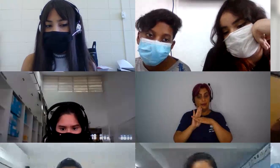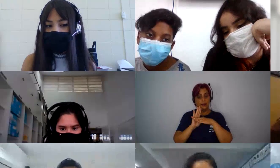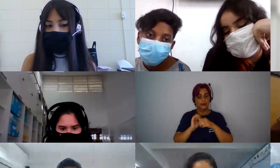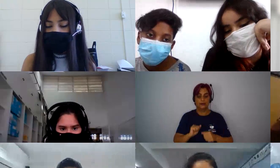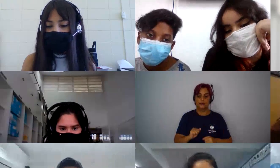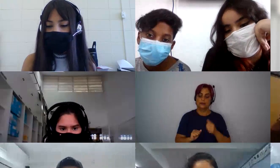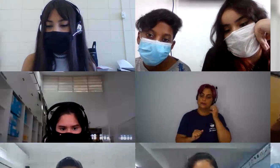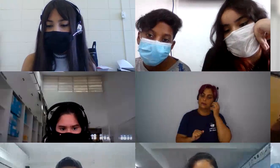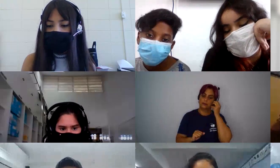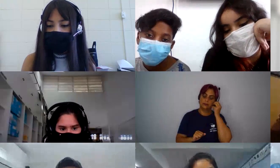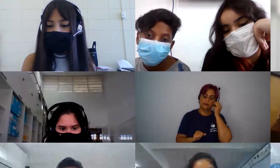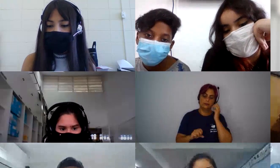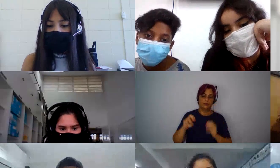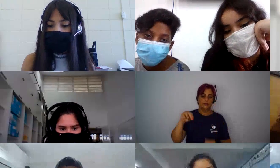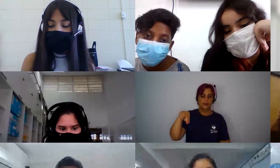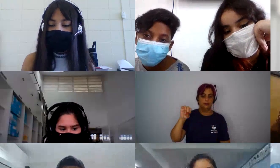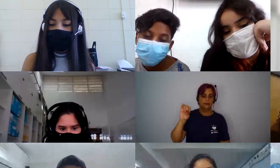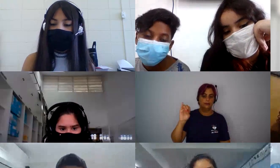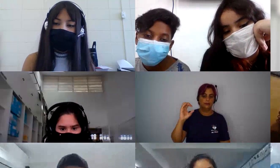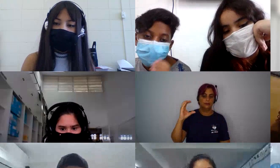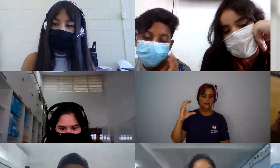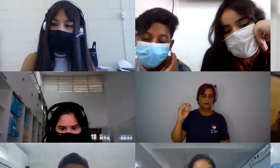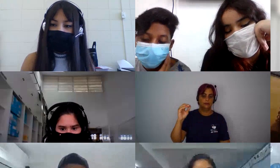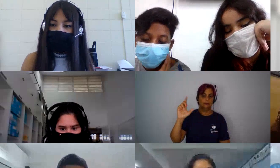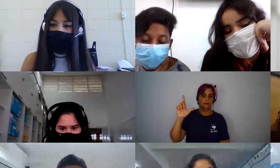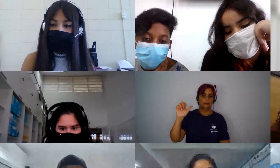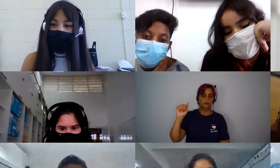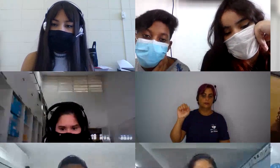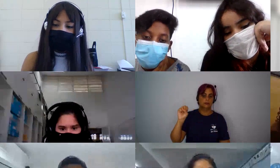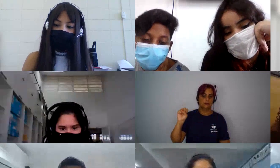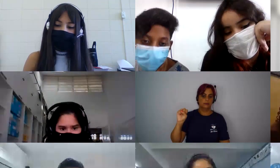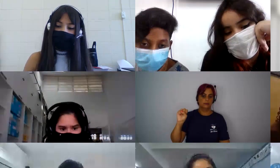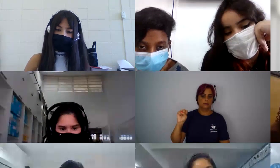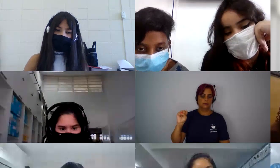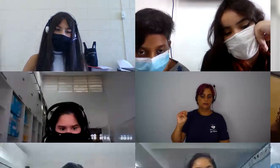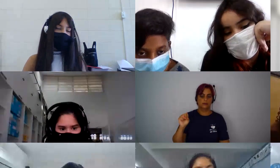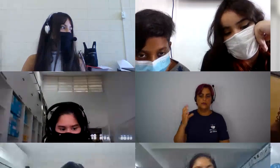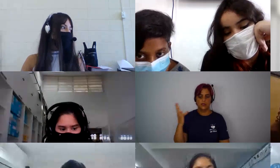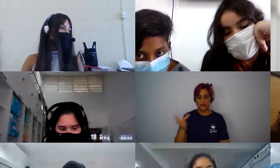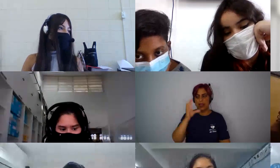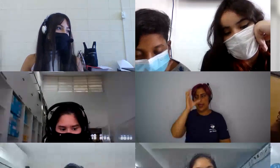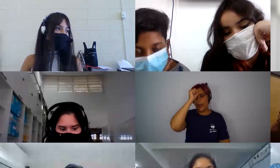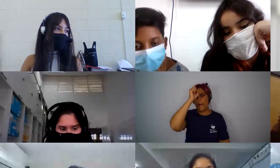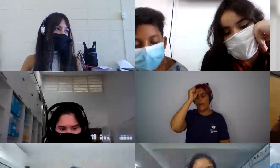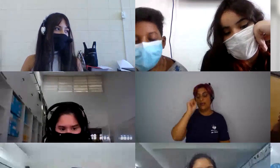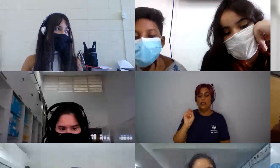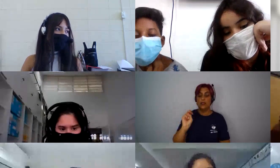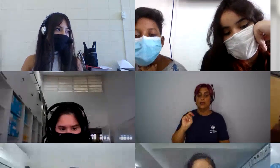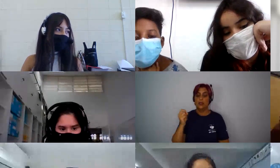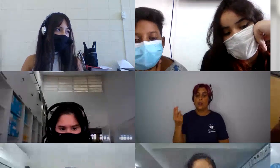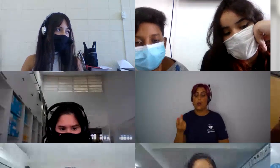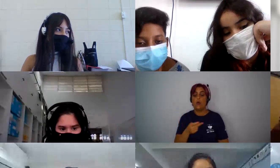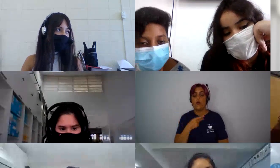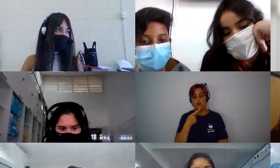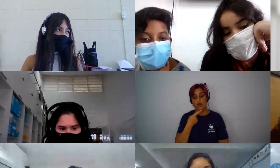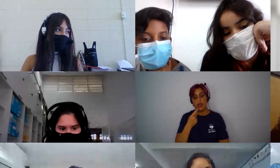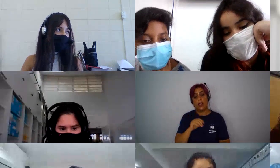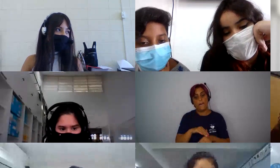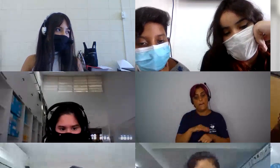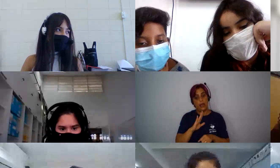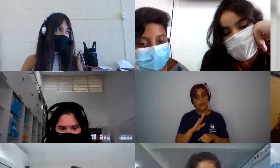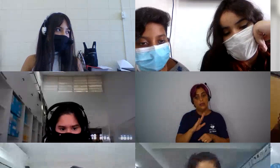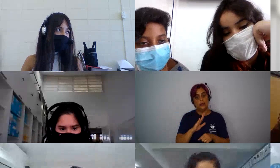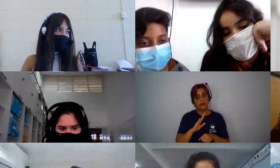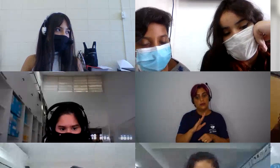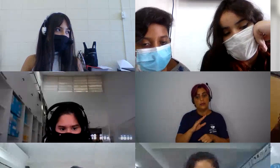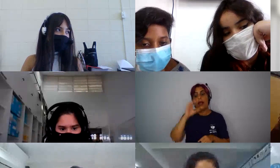Nicolas, você queria falar mais sobre isso ou ouvir mais sobre isso, Nicolas? Ouvir mais. Ouvir